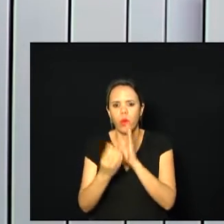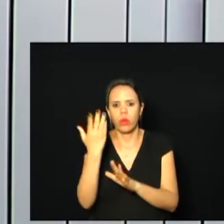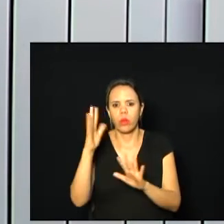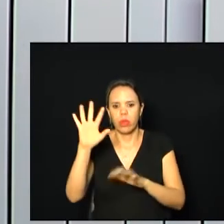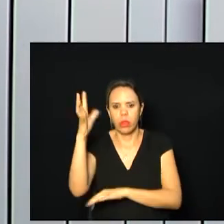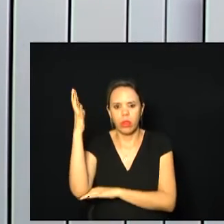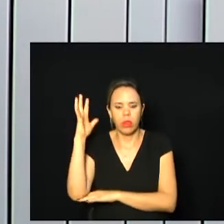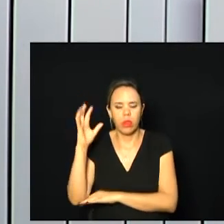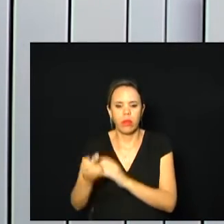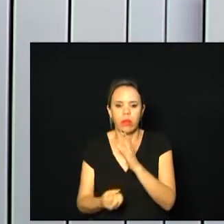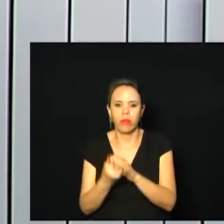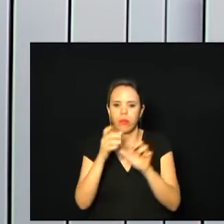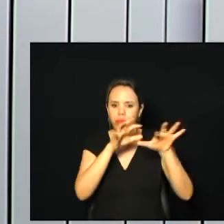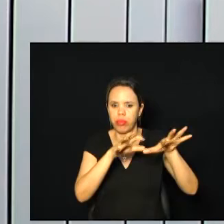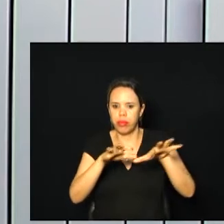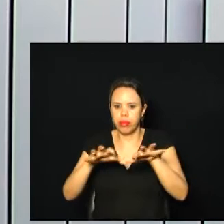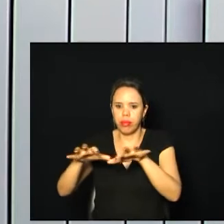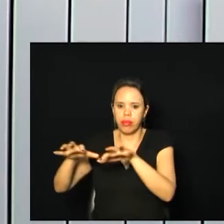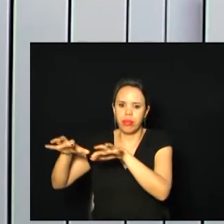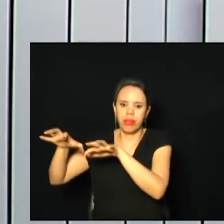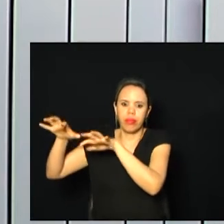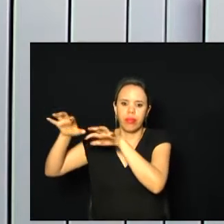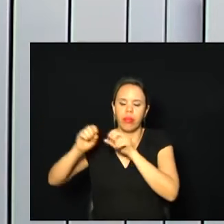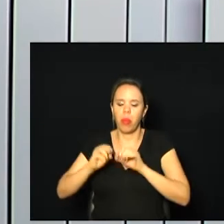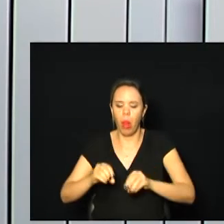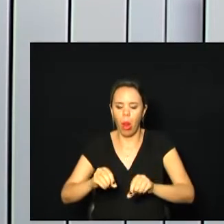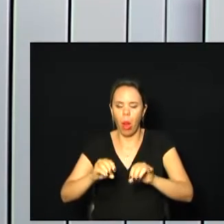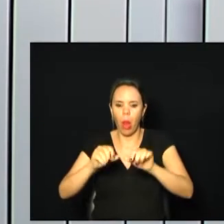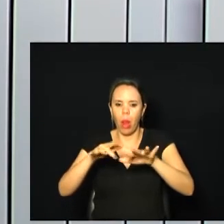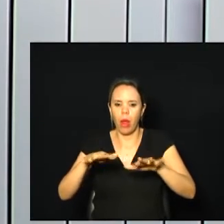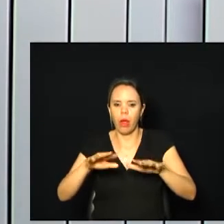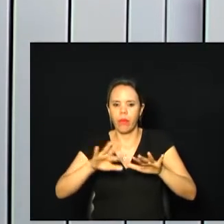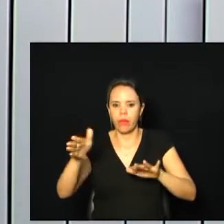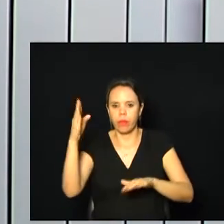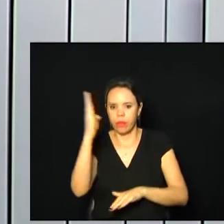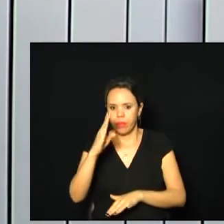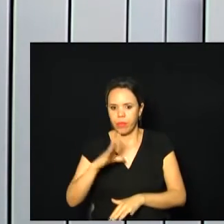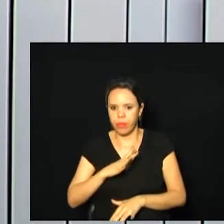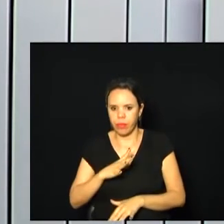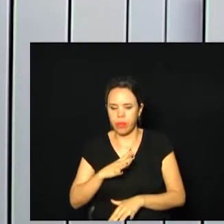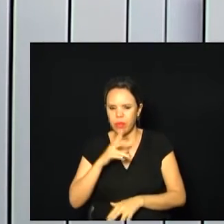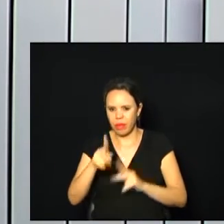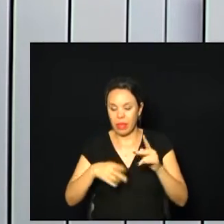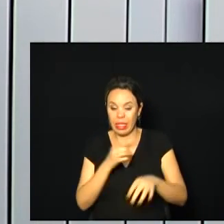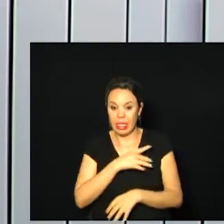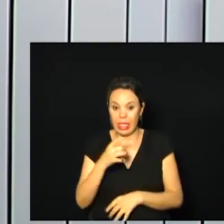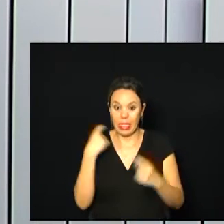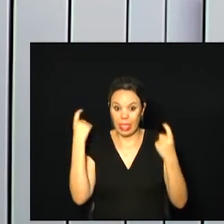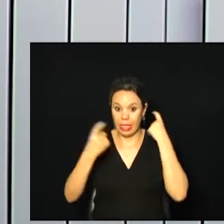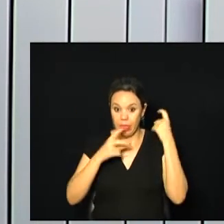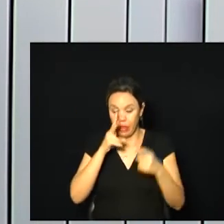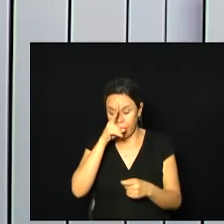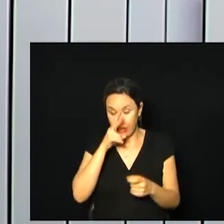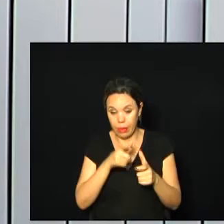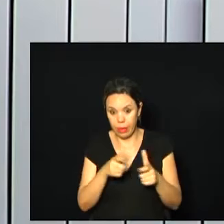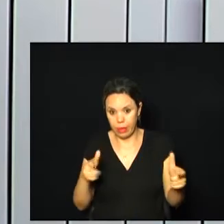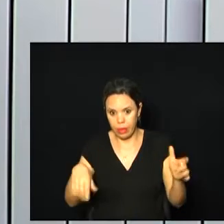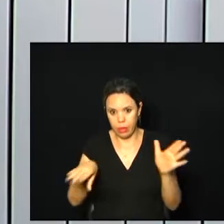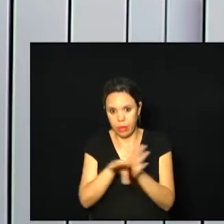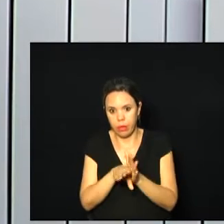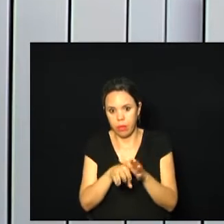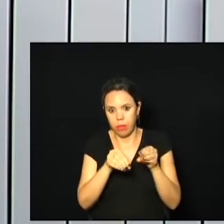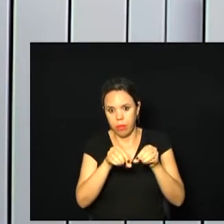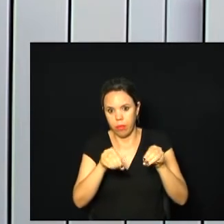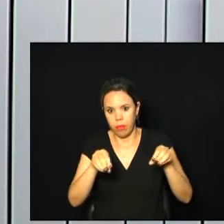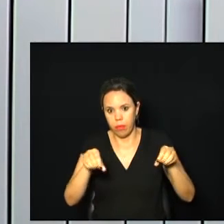aconteceu recentemente em várias cidades do Brasil e aterrorizou moradores pela força com que veio,